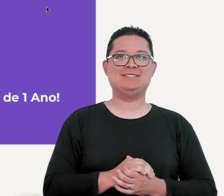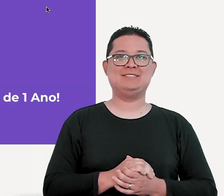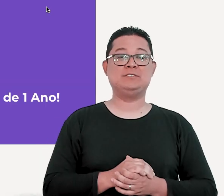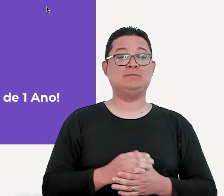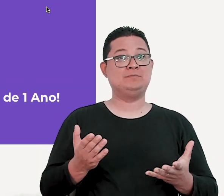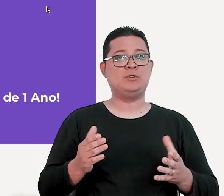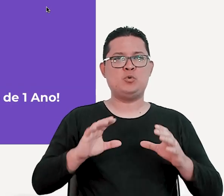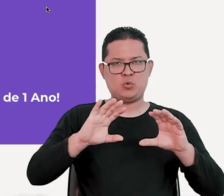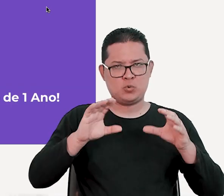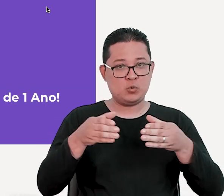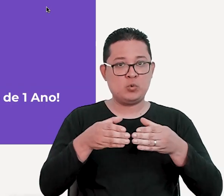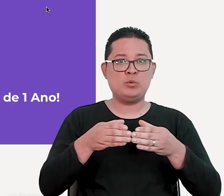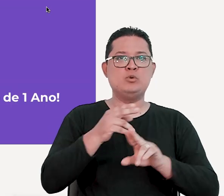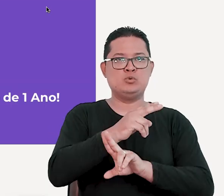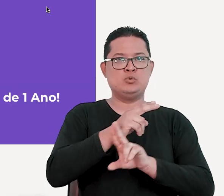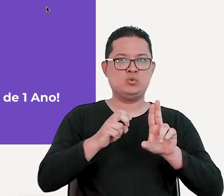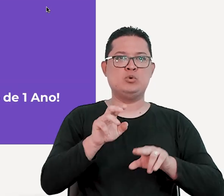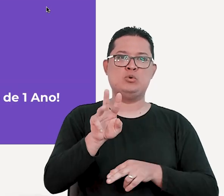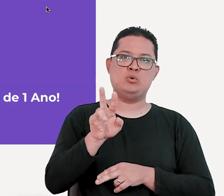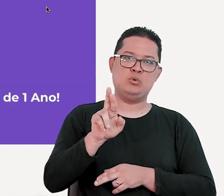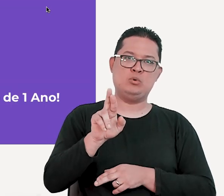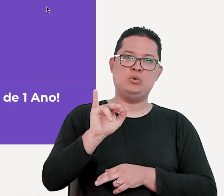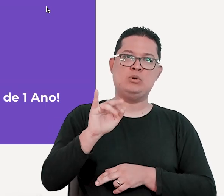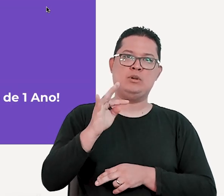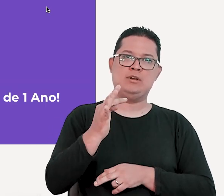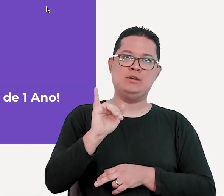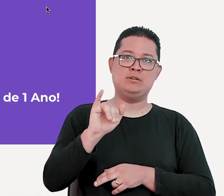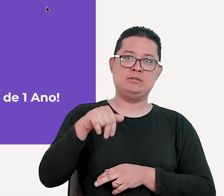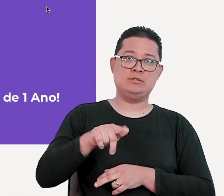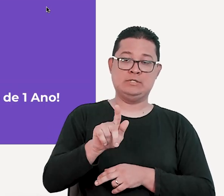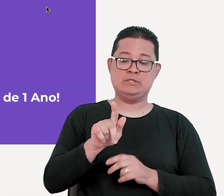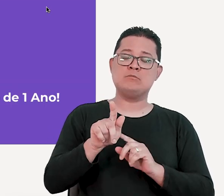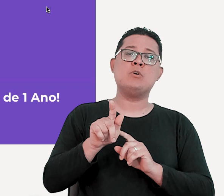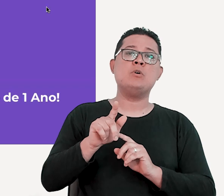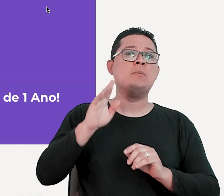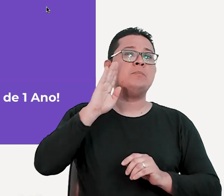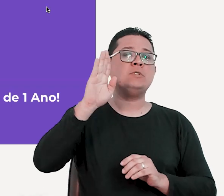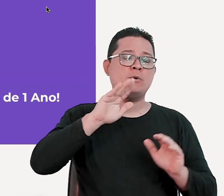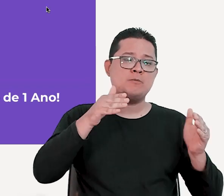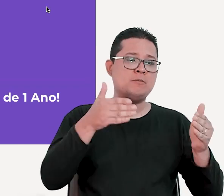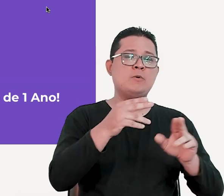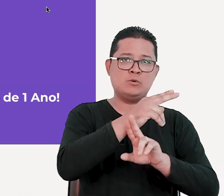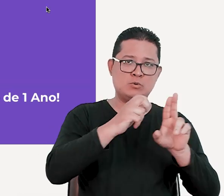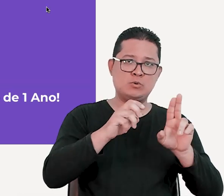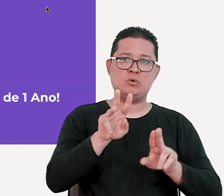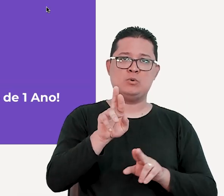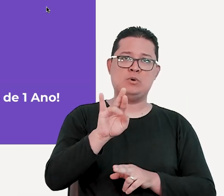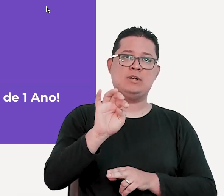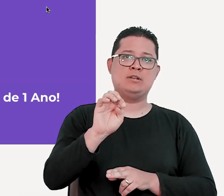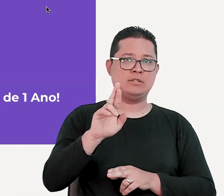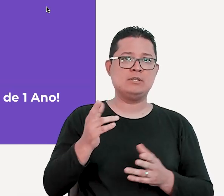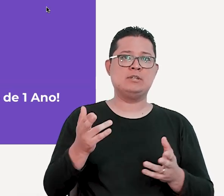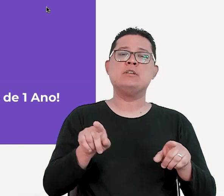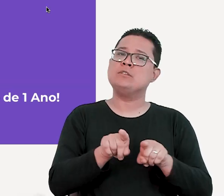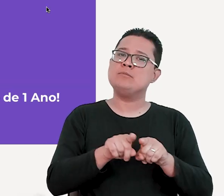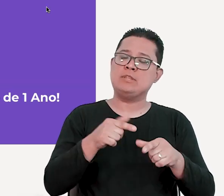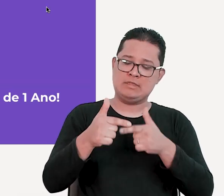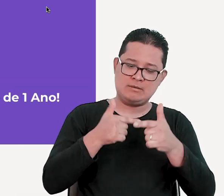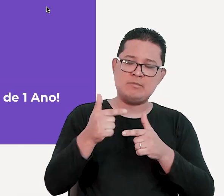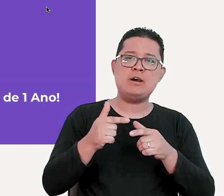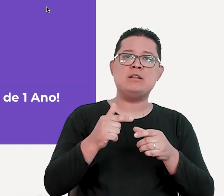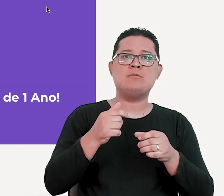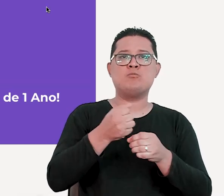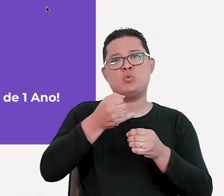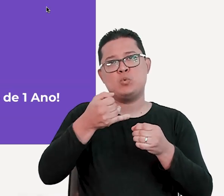O Clube do X-Writing é uma comunidade voltada para pessoas UX Writers, pessoas que trabalham com